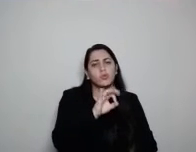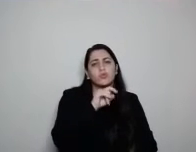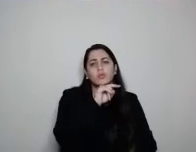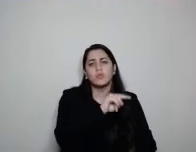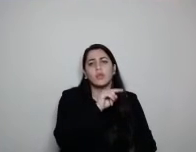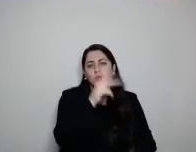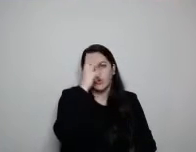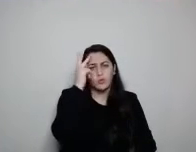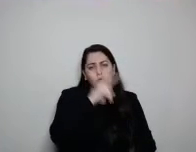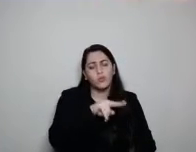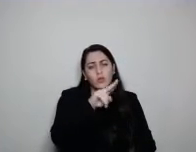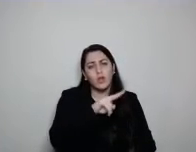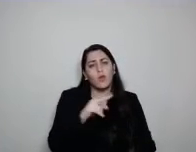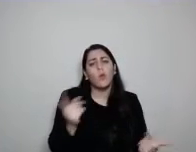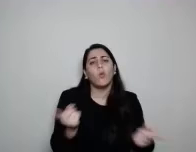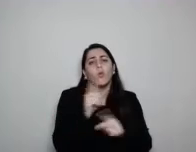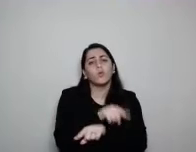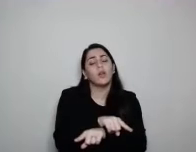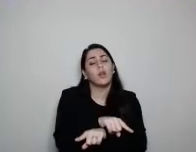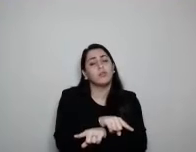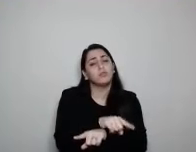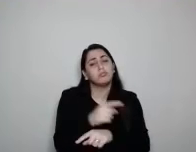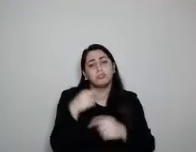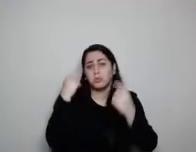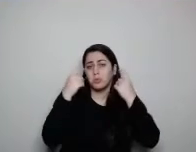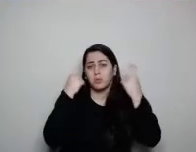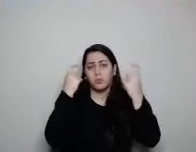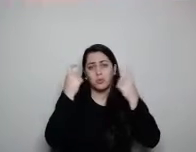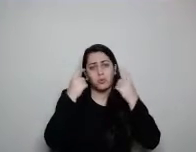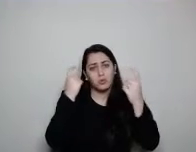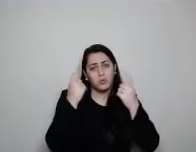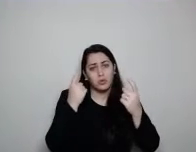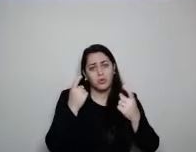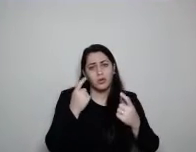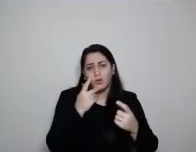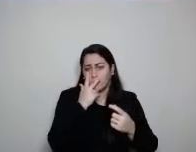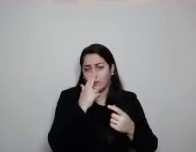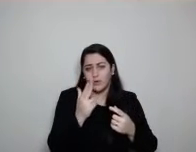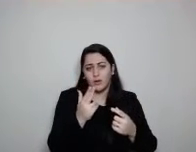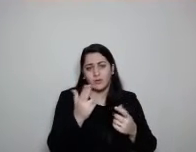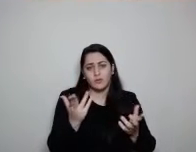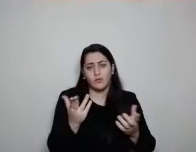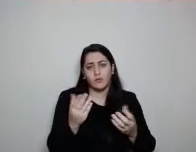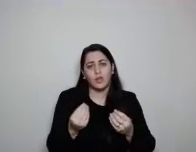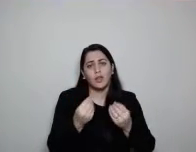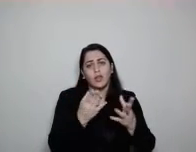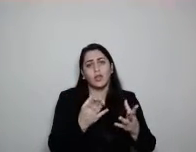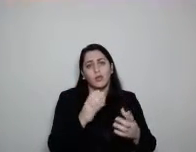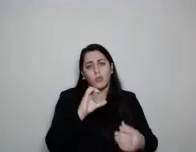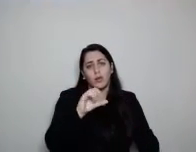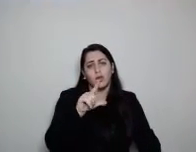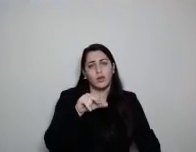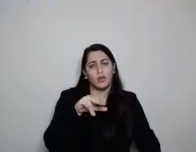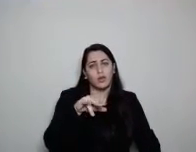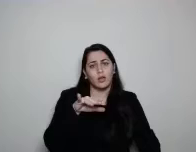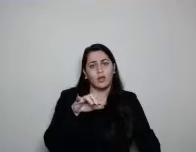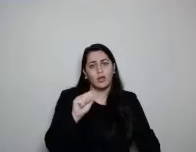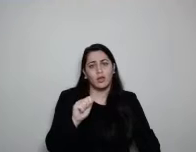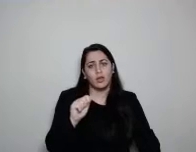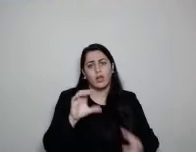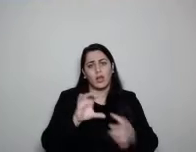seja, eu tenho preocupação com esse cheque em branco que a gente está dando para uma clínica, doutor Renato. Não é para